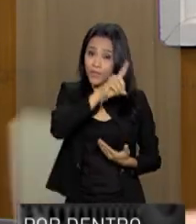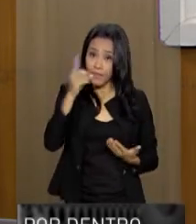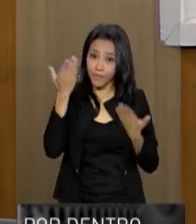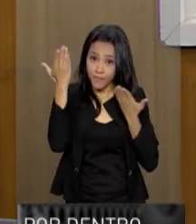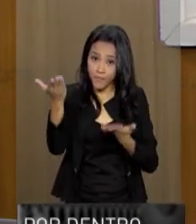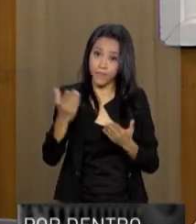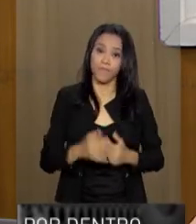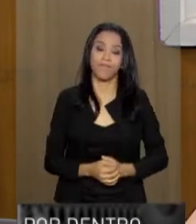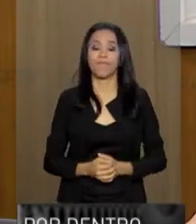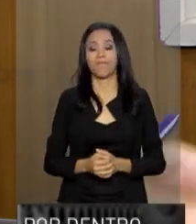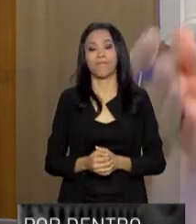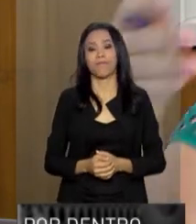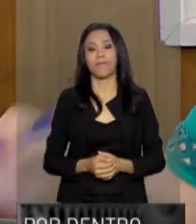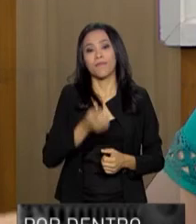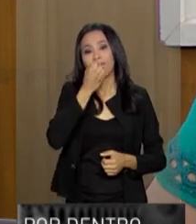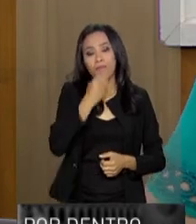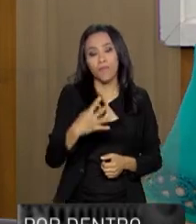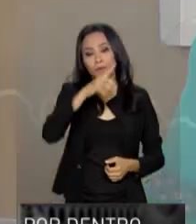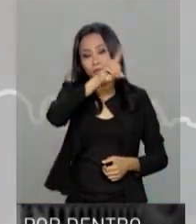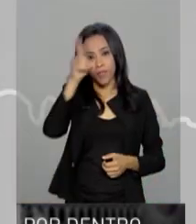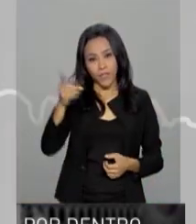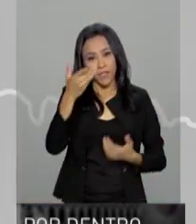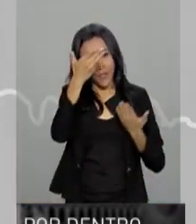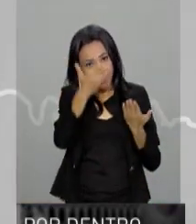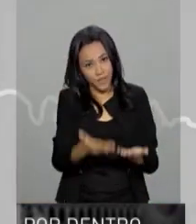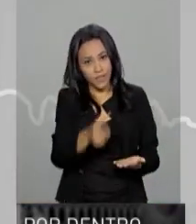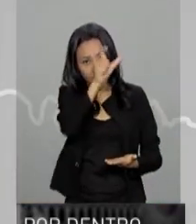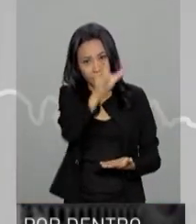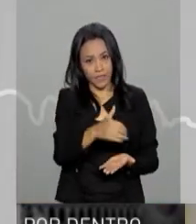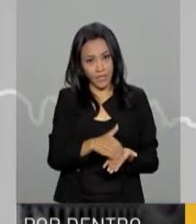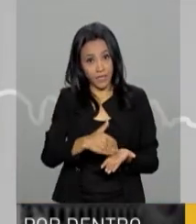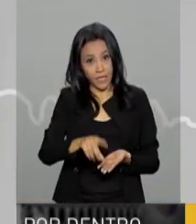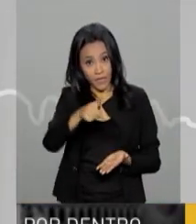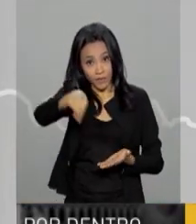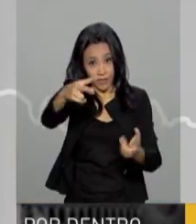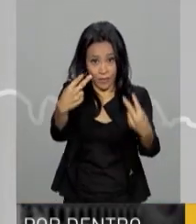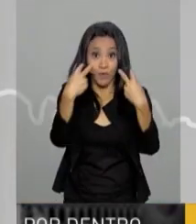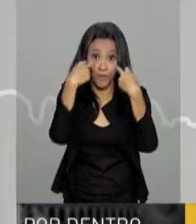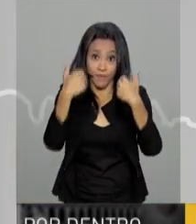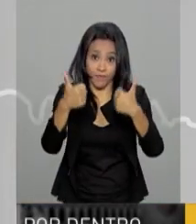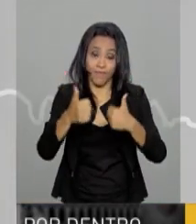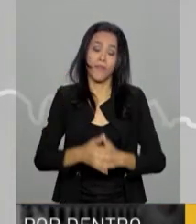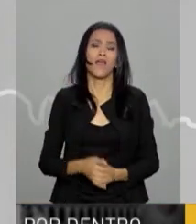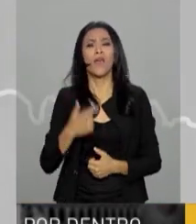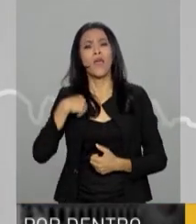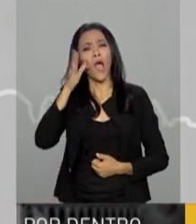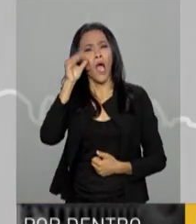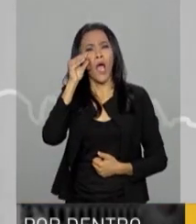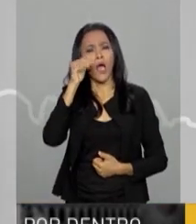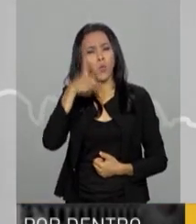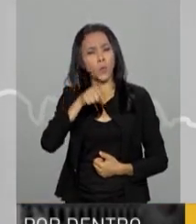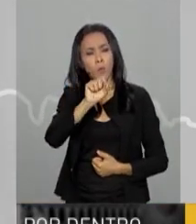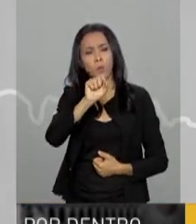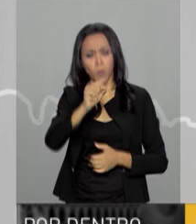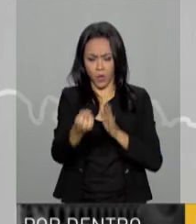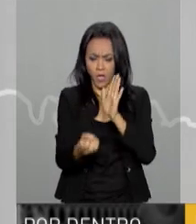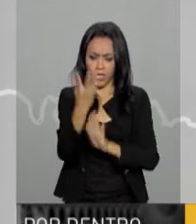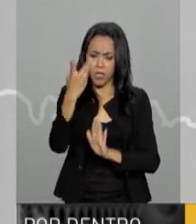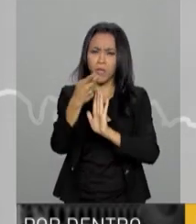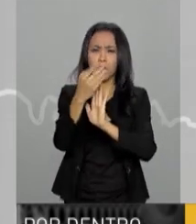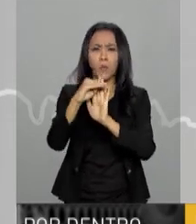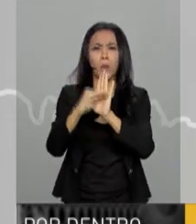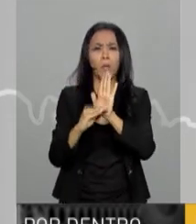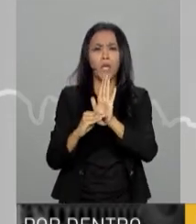você bom dia vamos ver até cretário ouvir o secretário foi por nossa com o lançamento do programa é